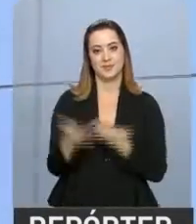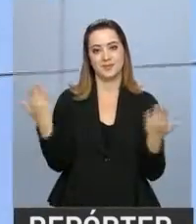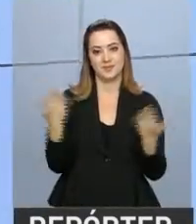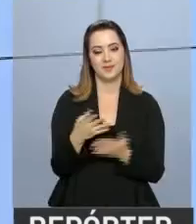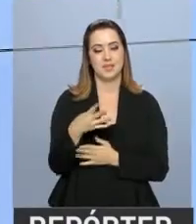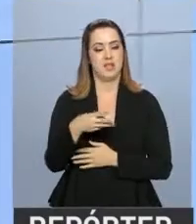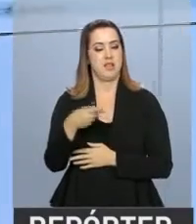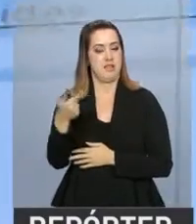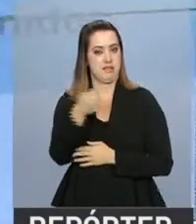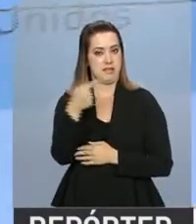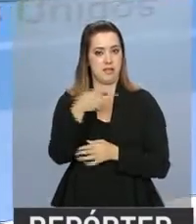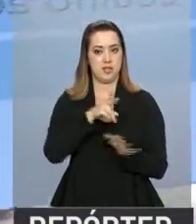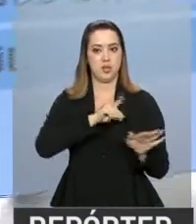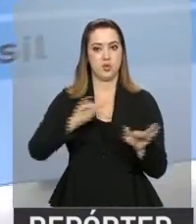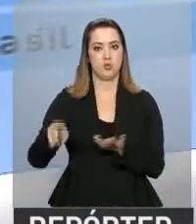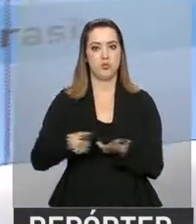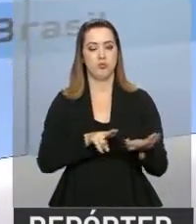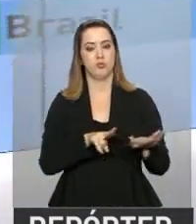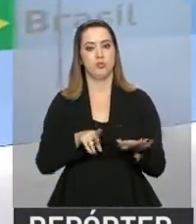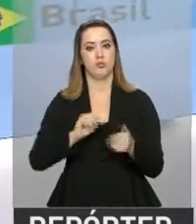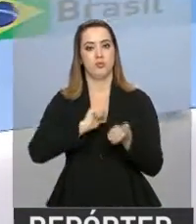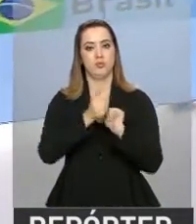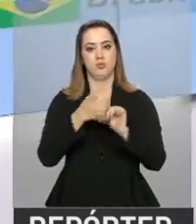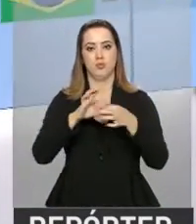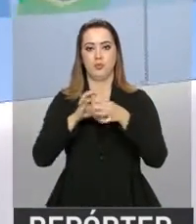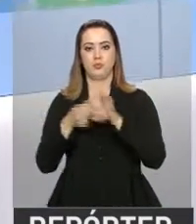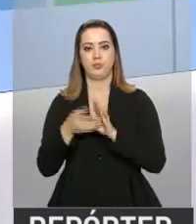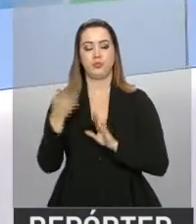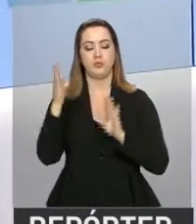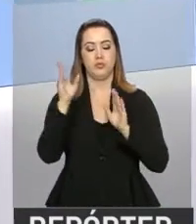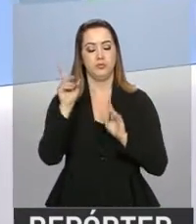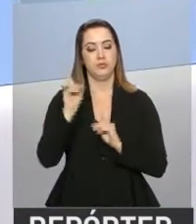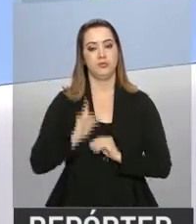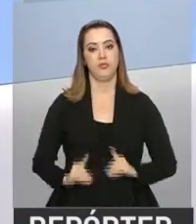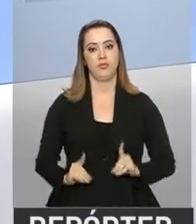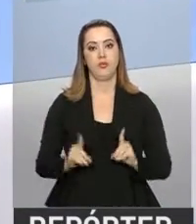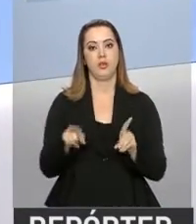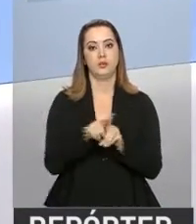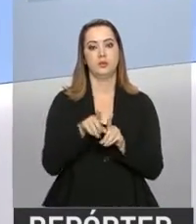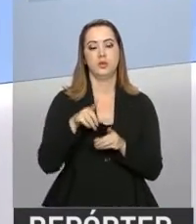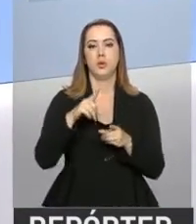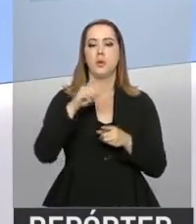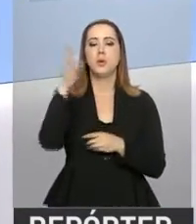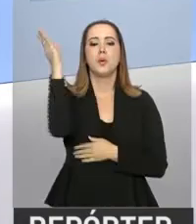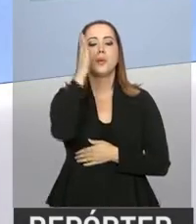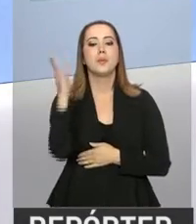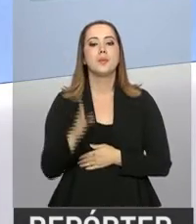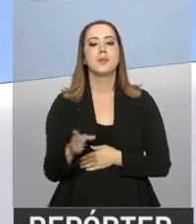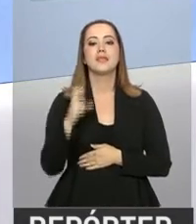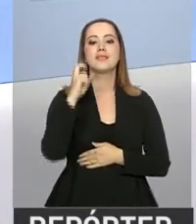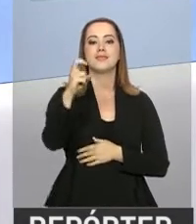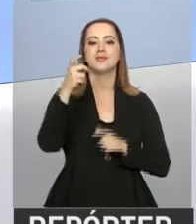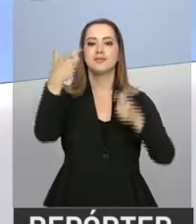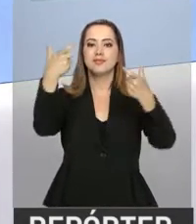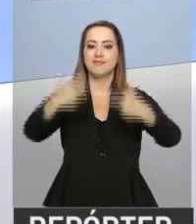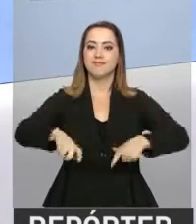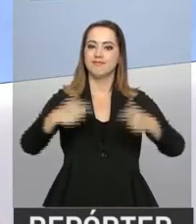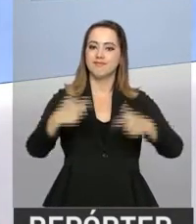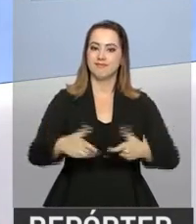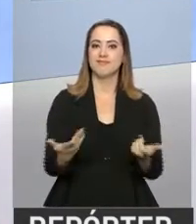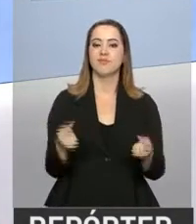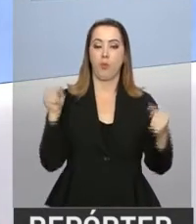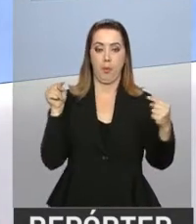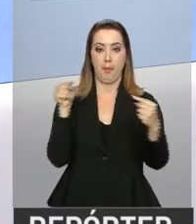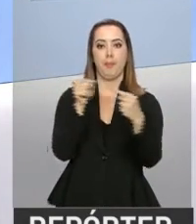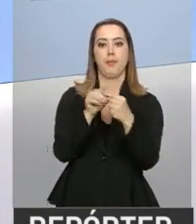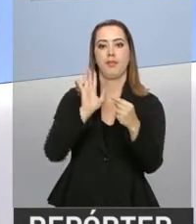neste sétimo dia de competições dos Jogos Paralímpicos. Brasil continua em quinto lugar, mantendo a meta aí do Comitê Paralímpico Brasileiro,